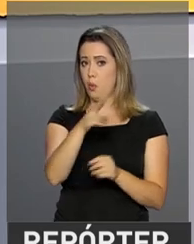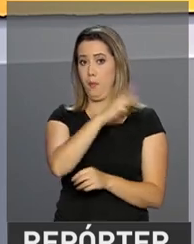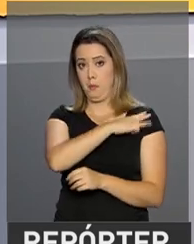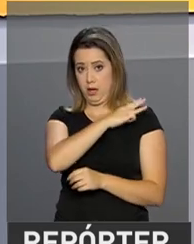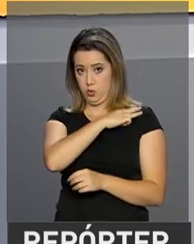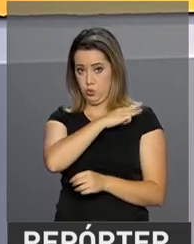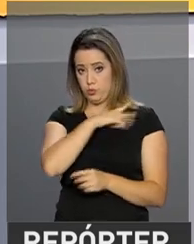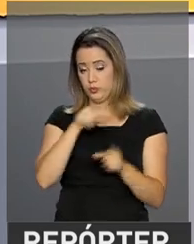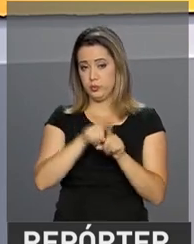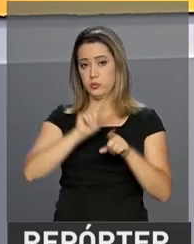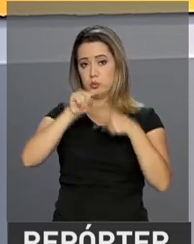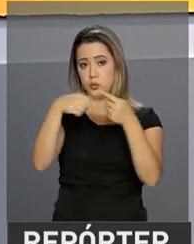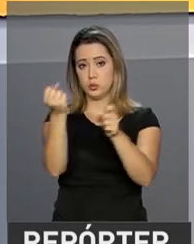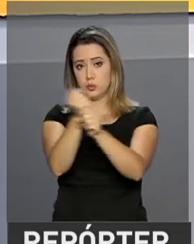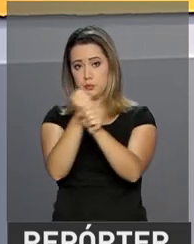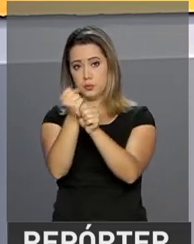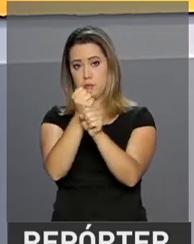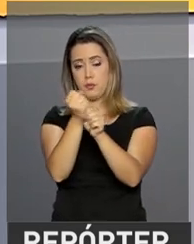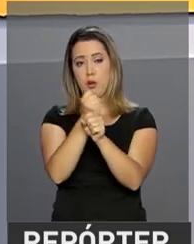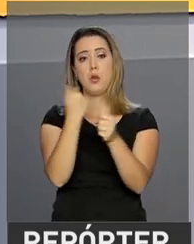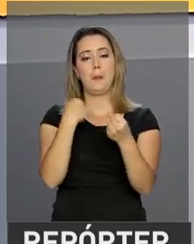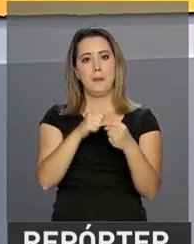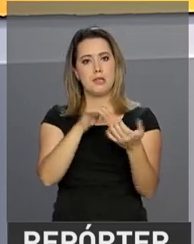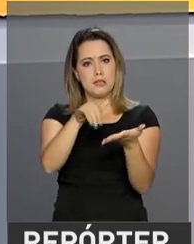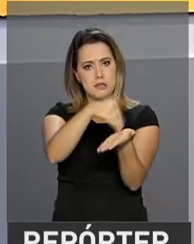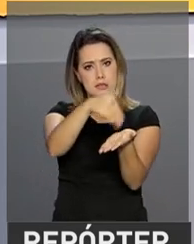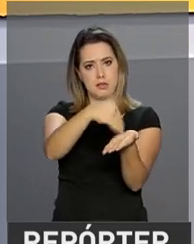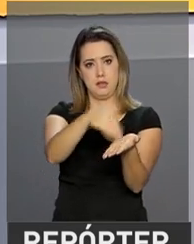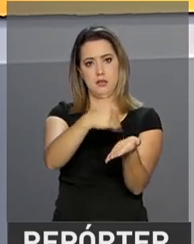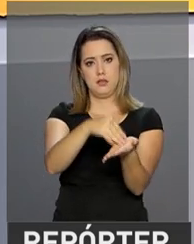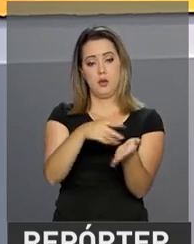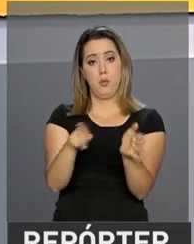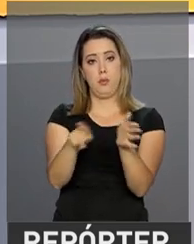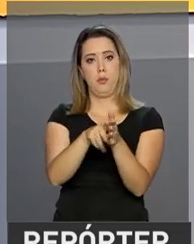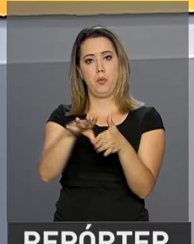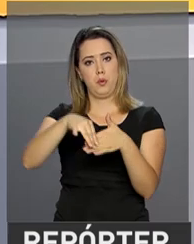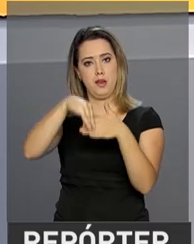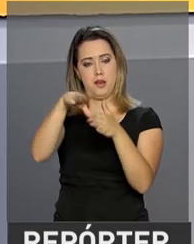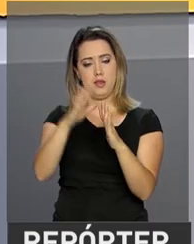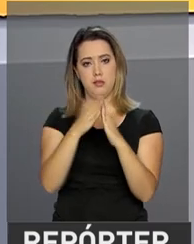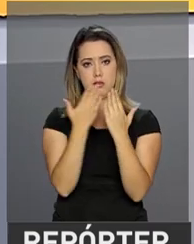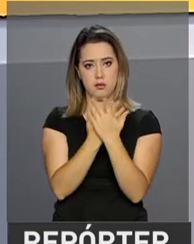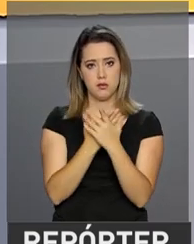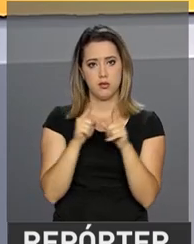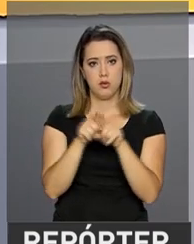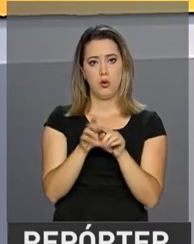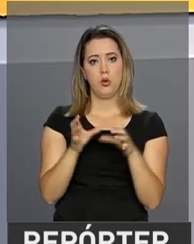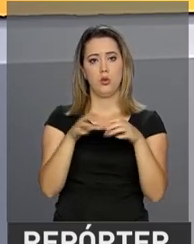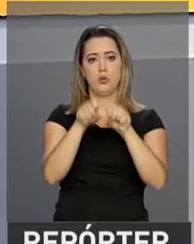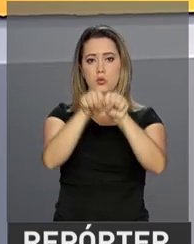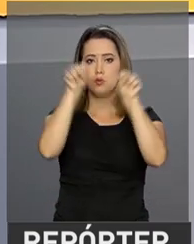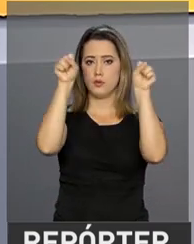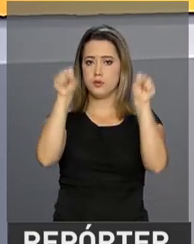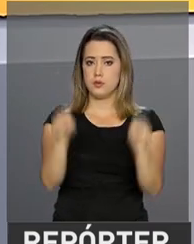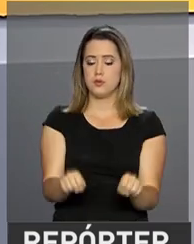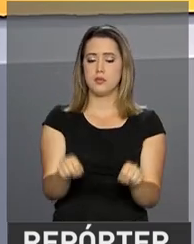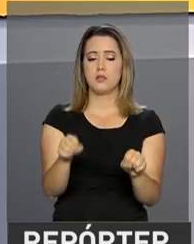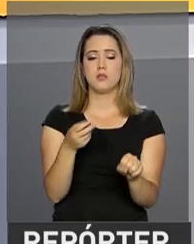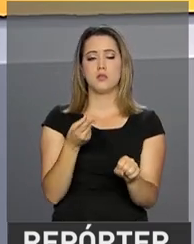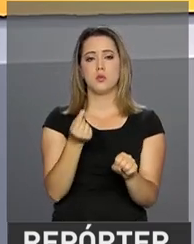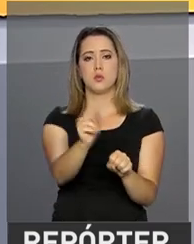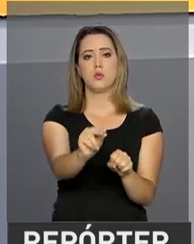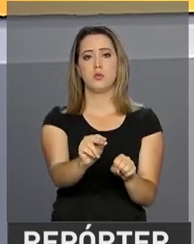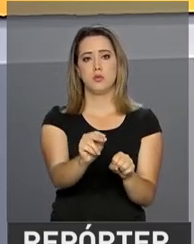no próximo ano letivo. O registro deve ser feito pelo diretor da escola no sistema do programa Dinheiro Direto na